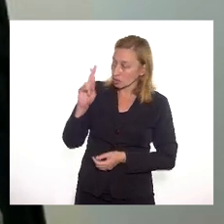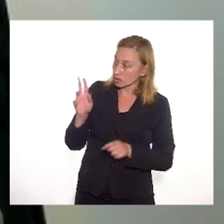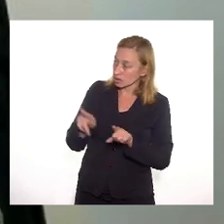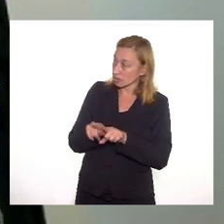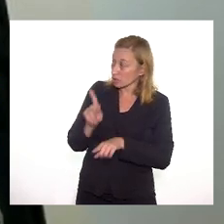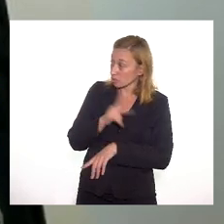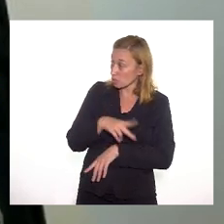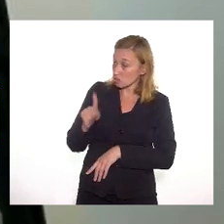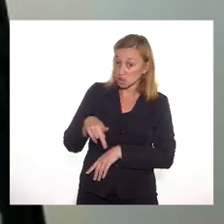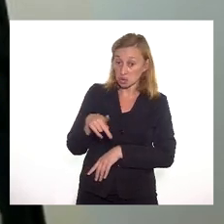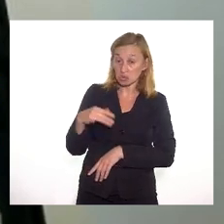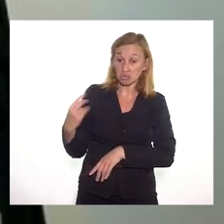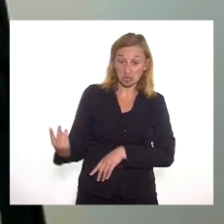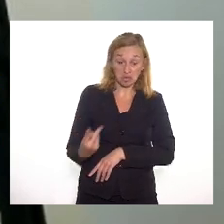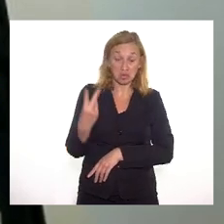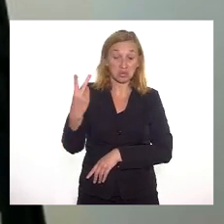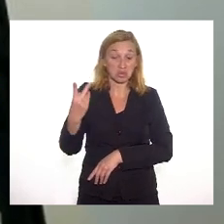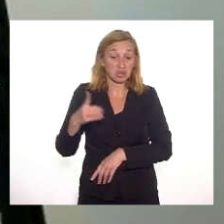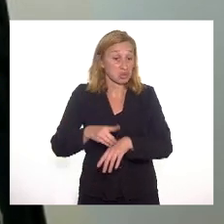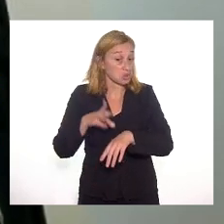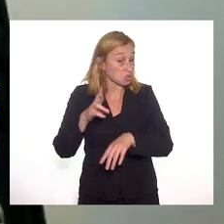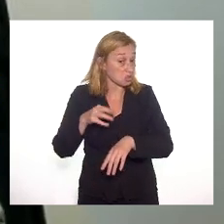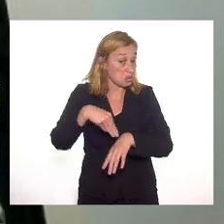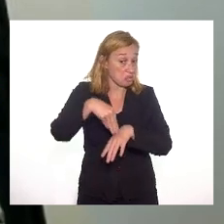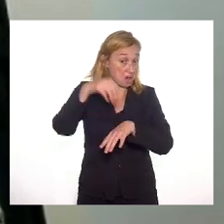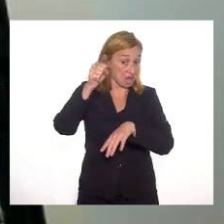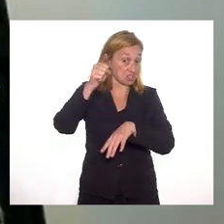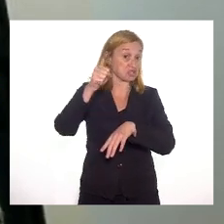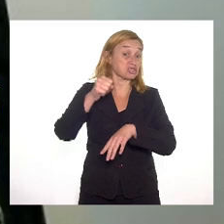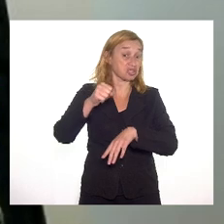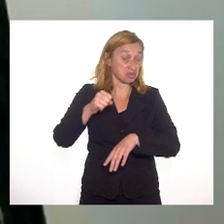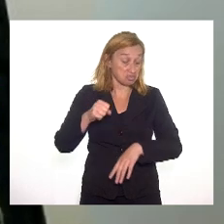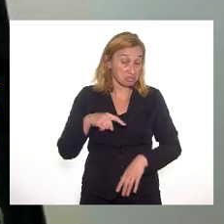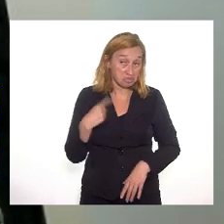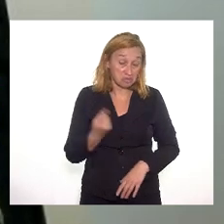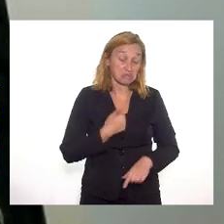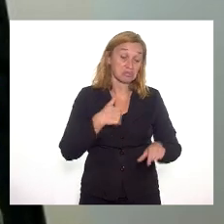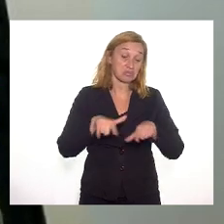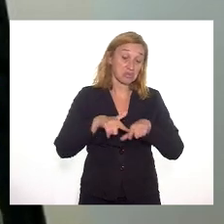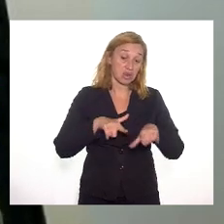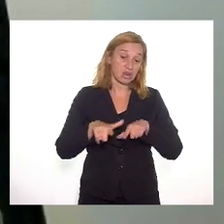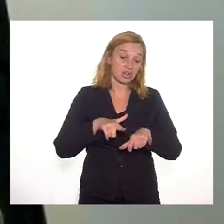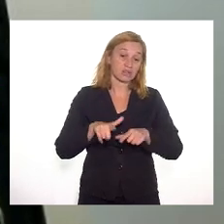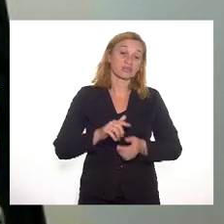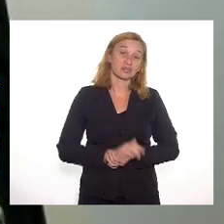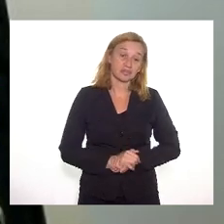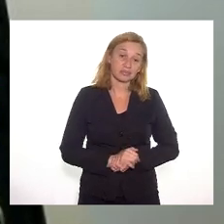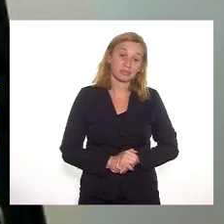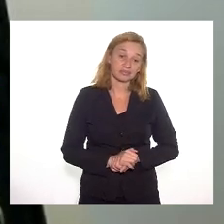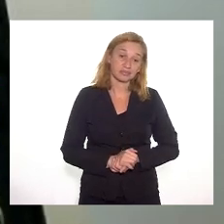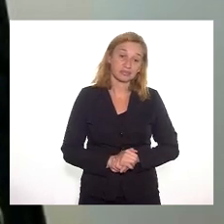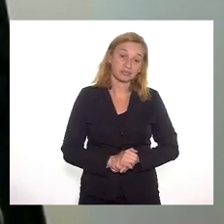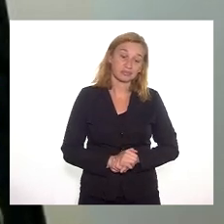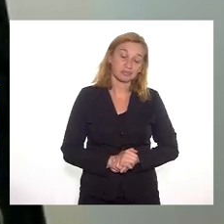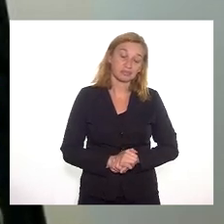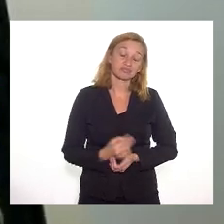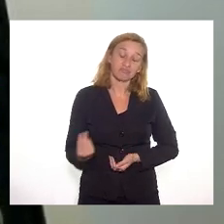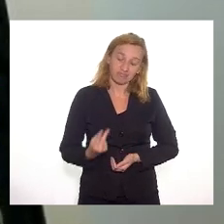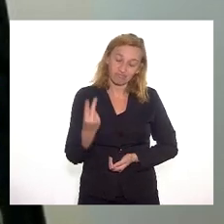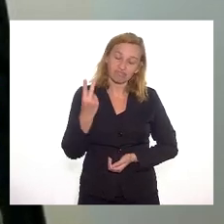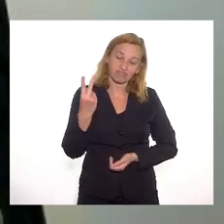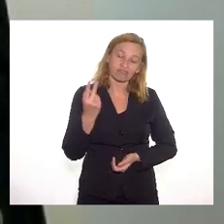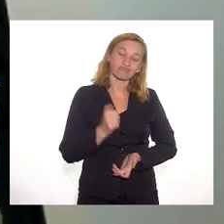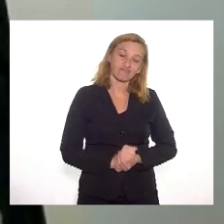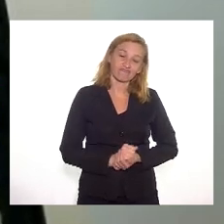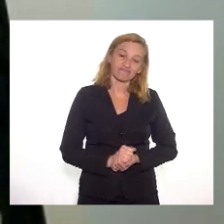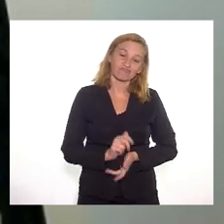professor conceituado, um doutor, um mestre, e a gente tem a missão de levar essa valorização para